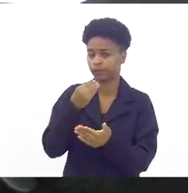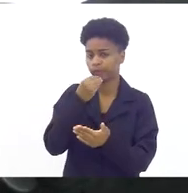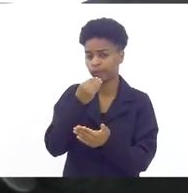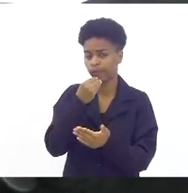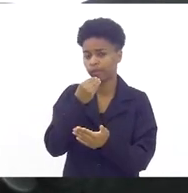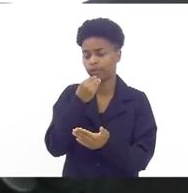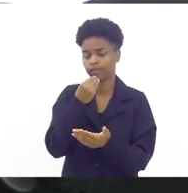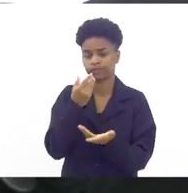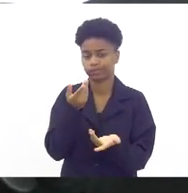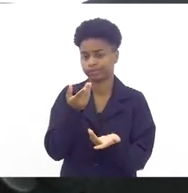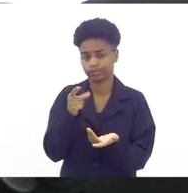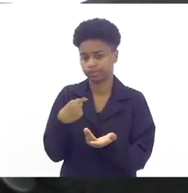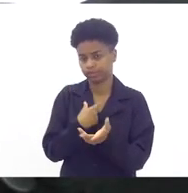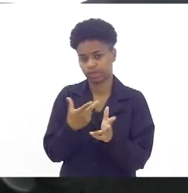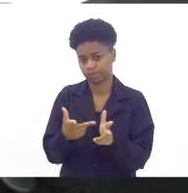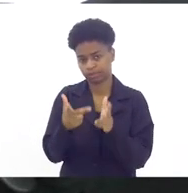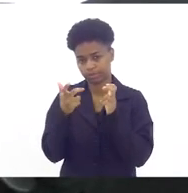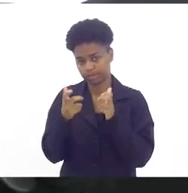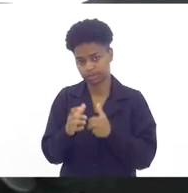de